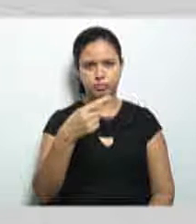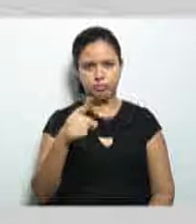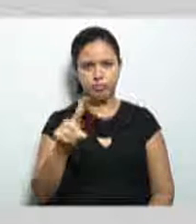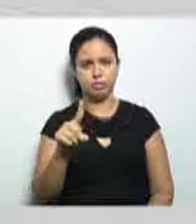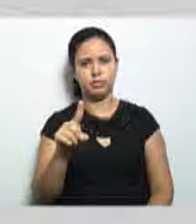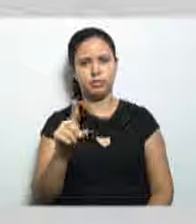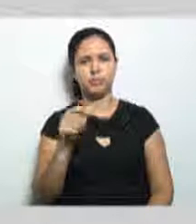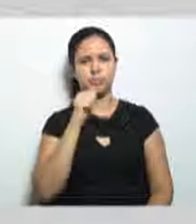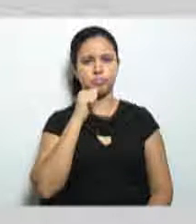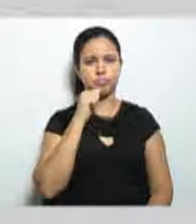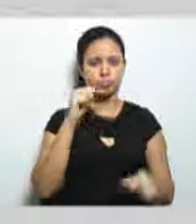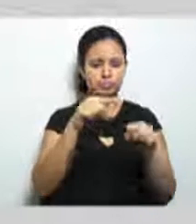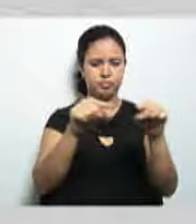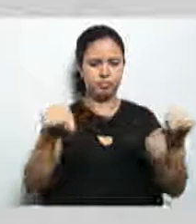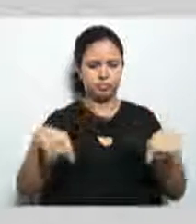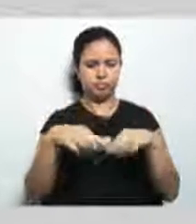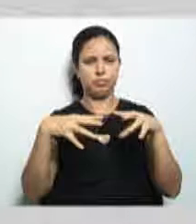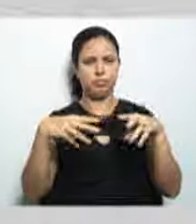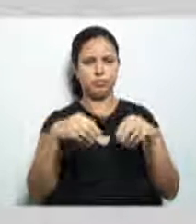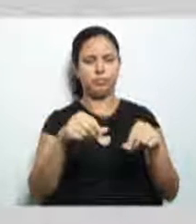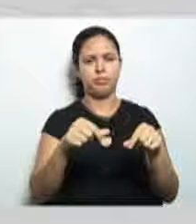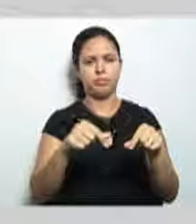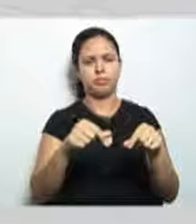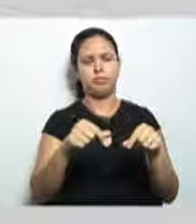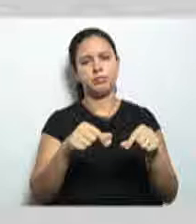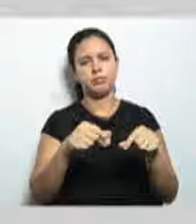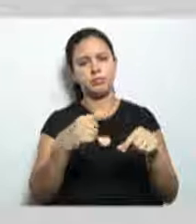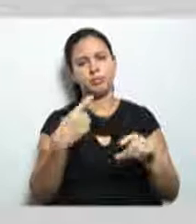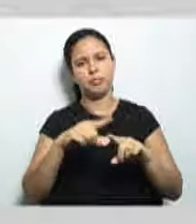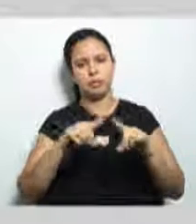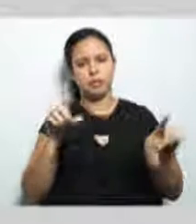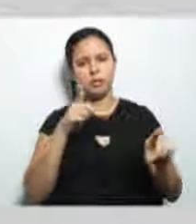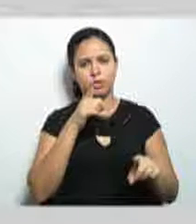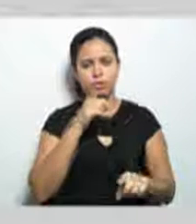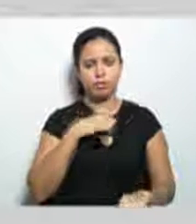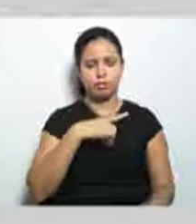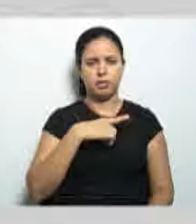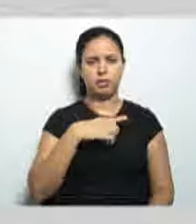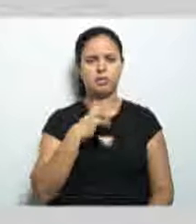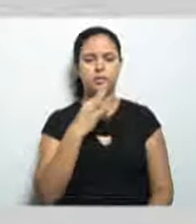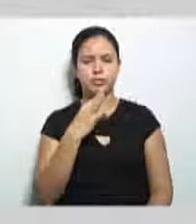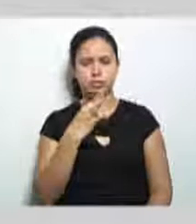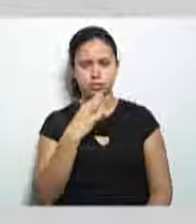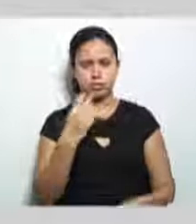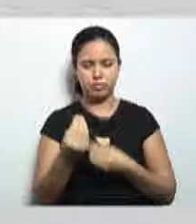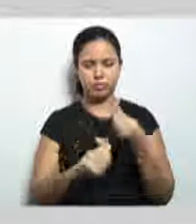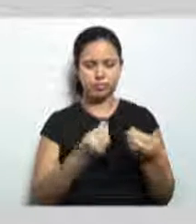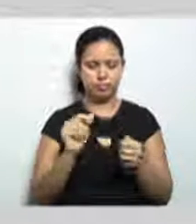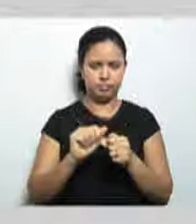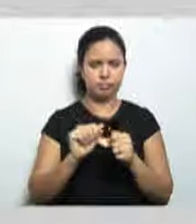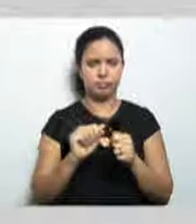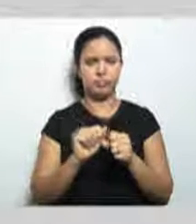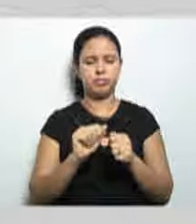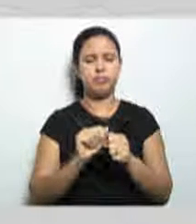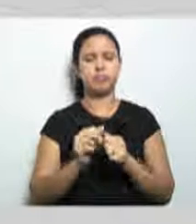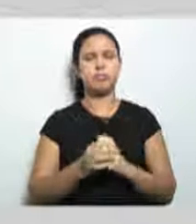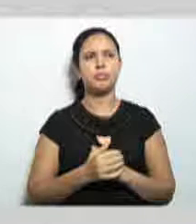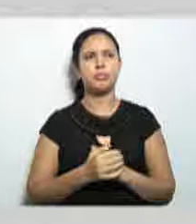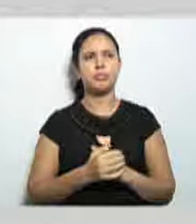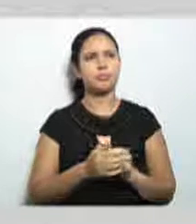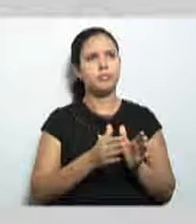matérias-primas, eles ainda tinham todo o conhecimento de como produzir um bem. Houve também o período